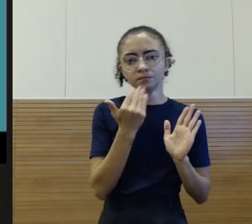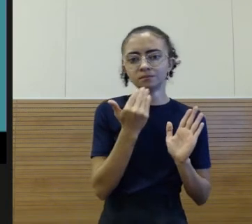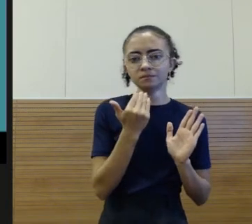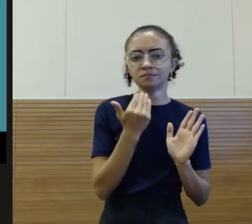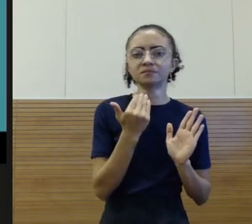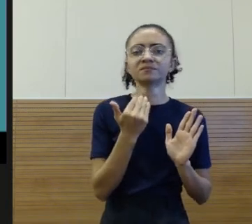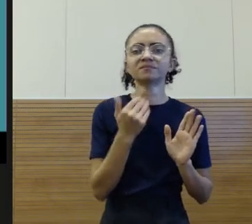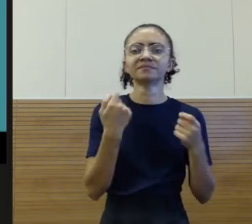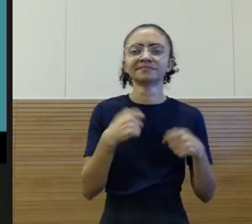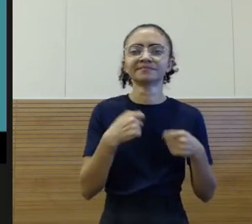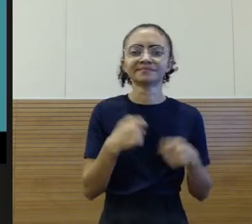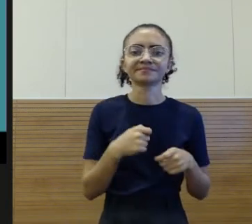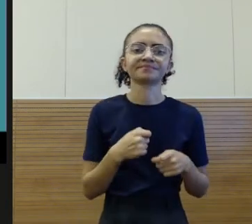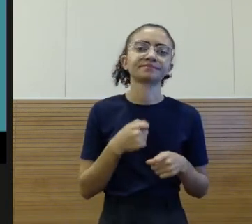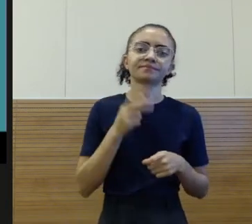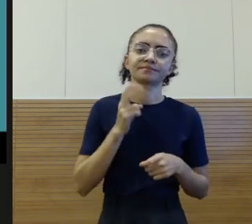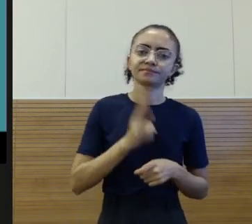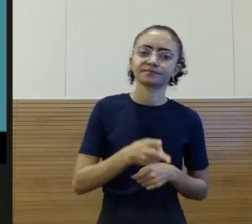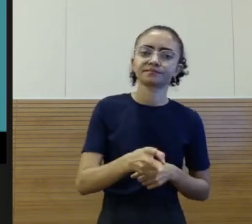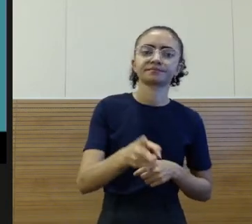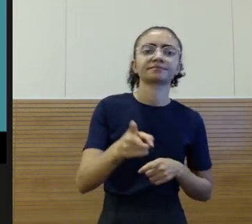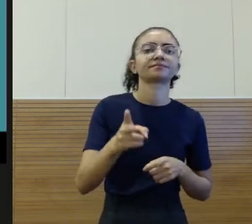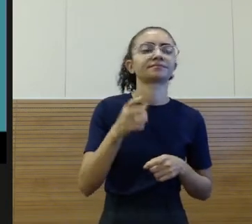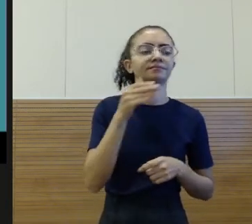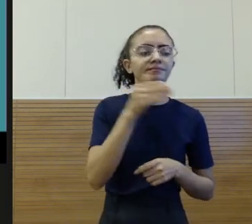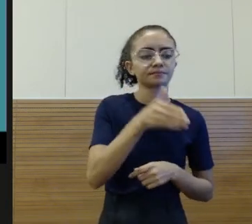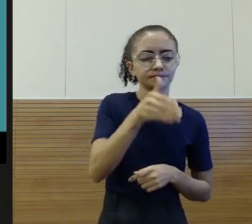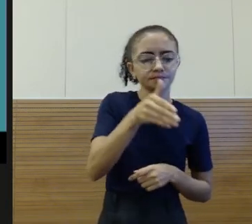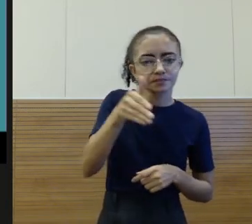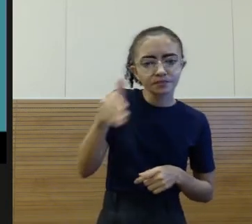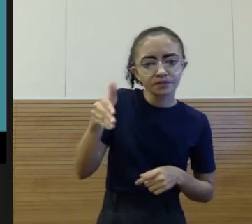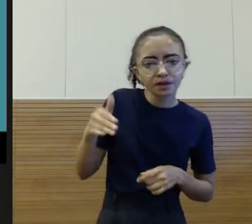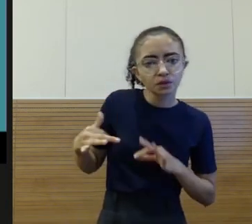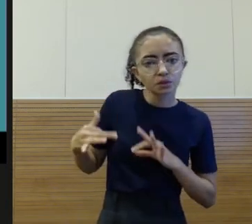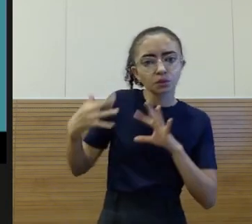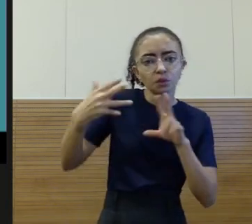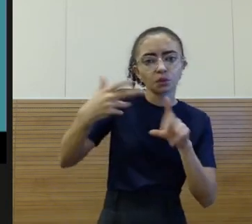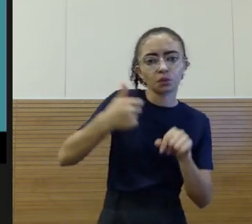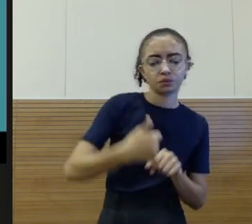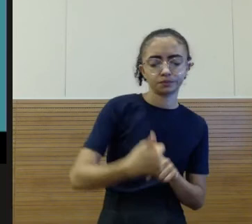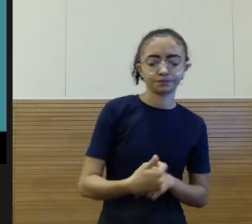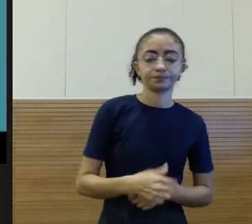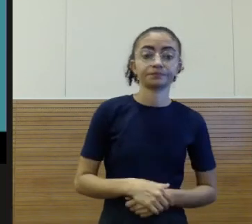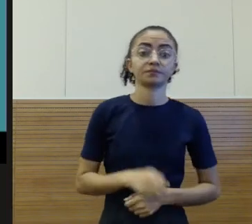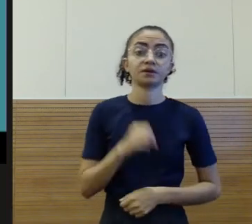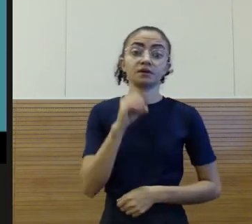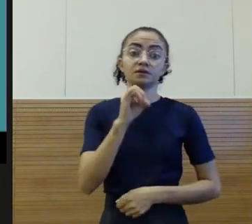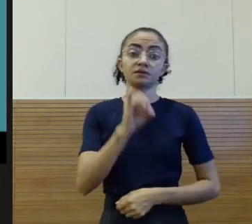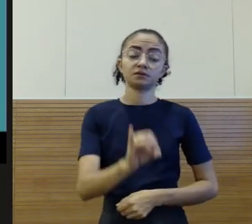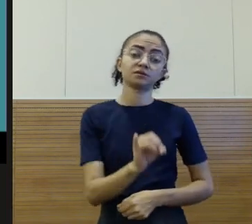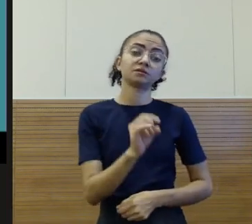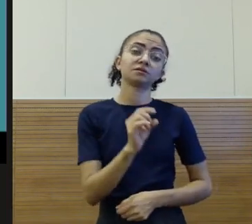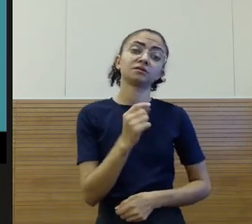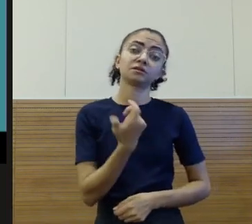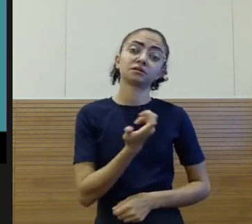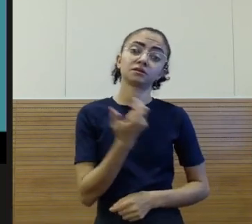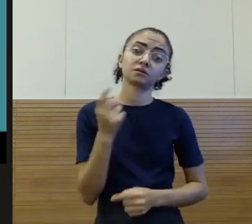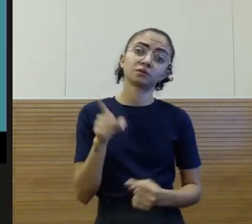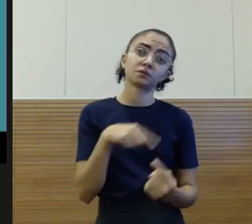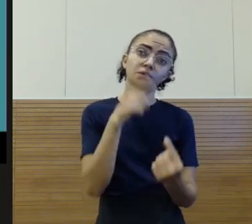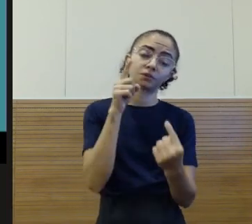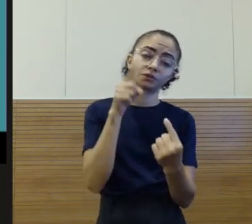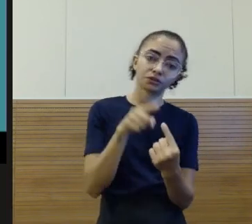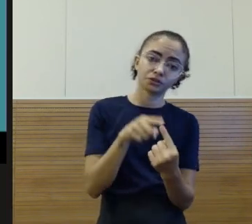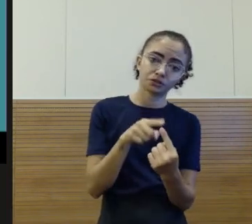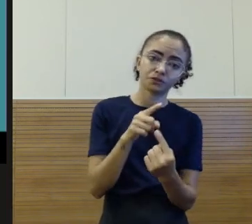todos esses atores desde o princípio. Mas vejam, se temos isso, até onde queremos ir, aonde vemos